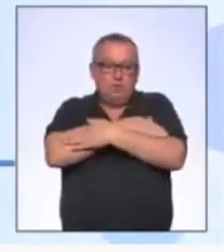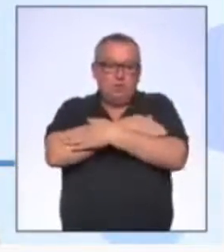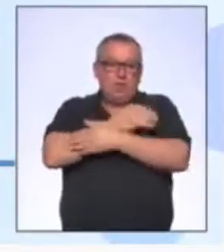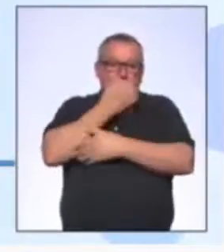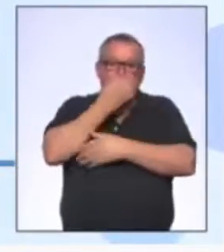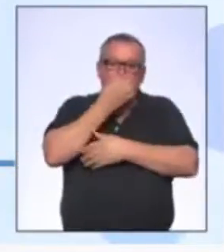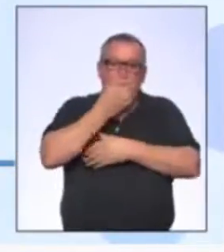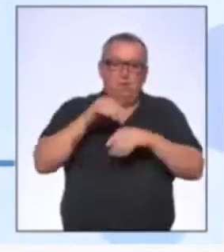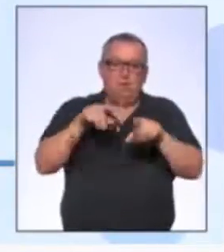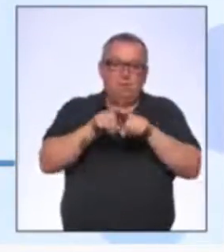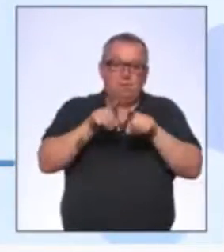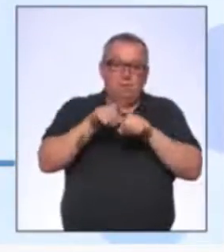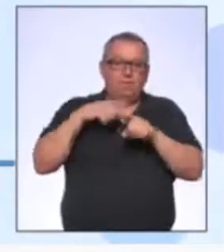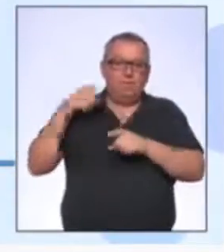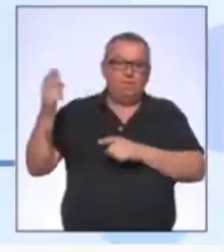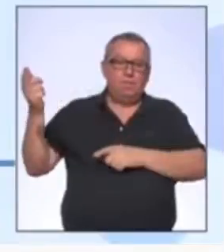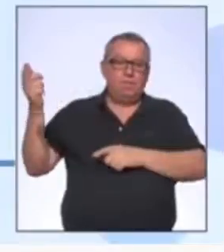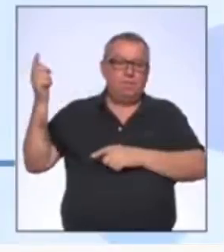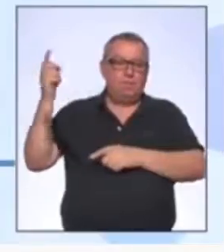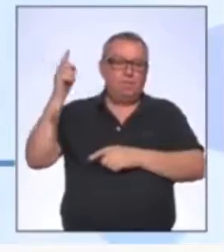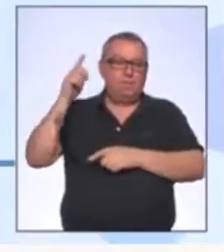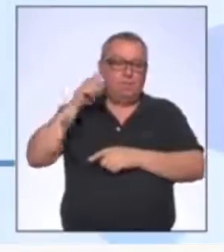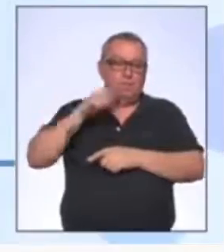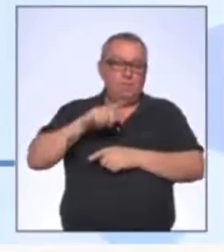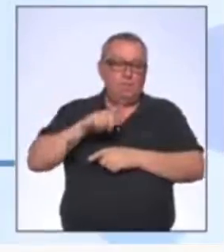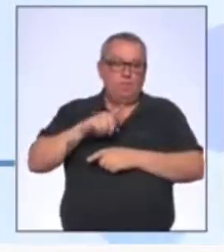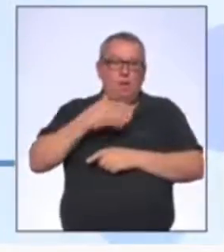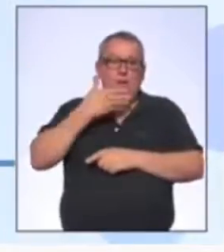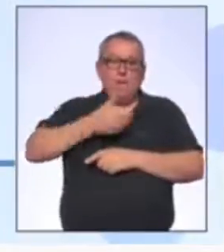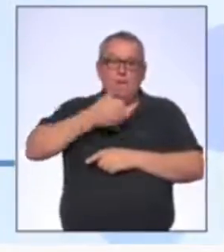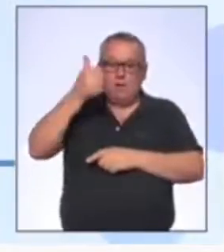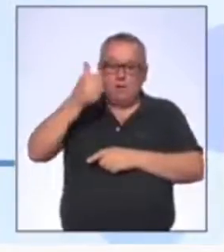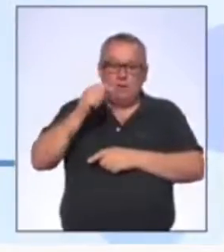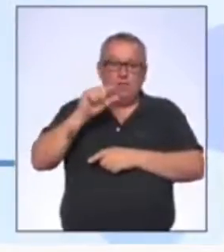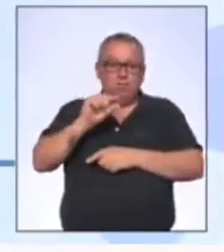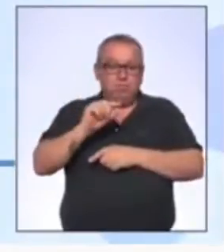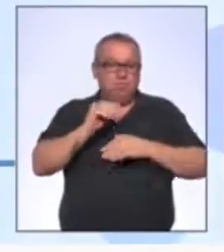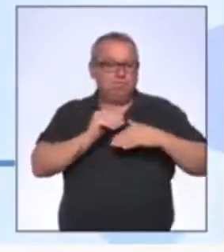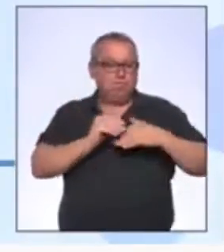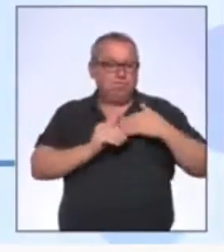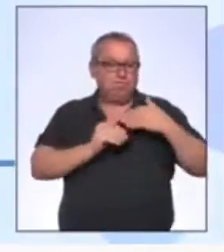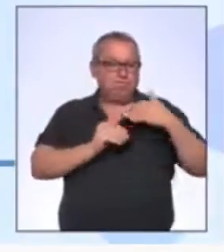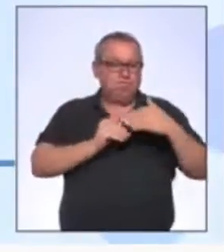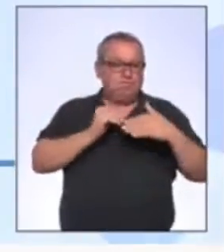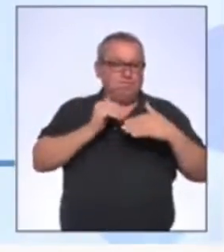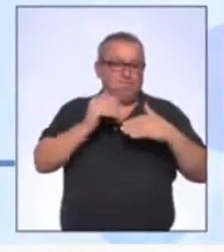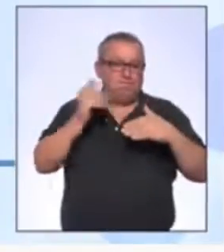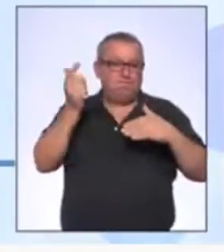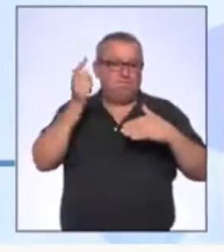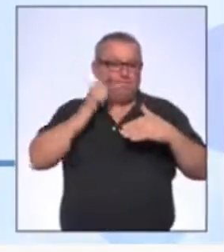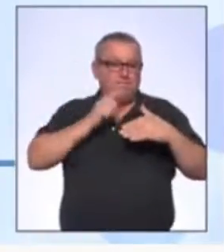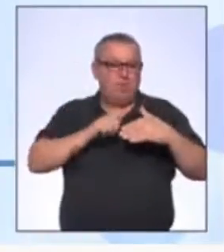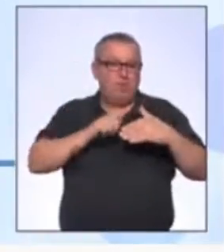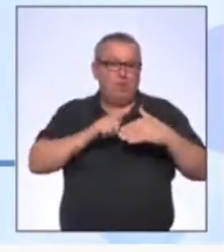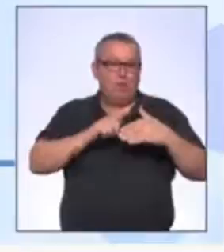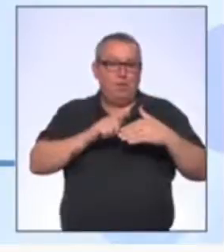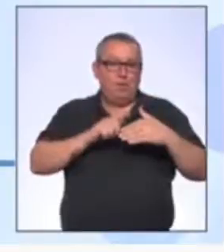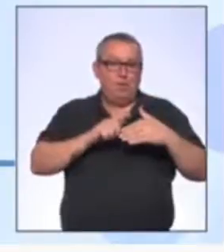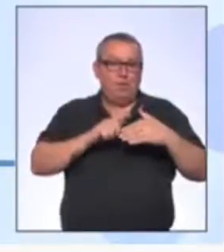né ela tá conseguindo melhorar há poucos ele vai tá conseguindo é